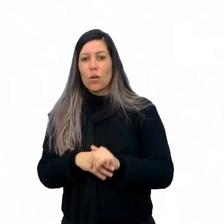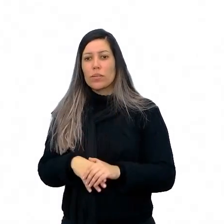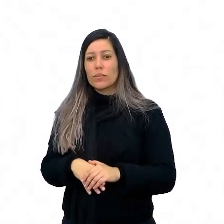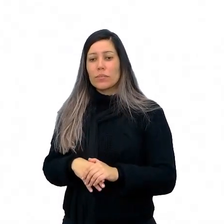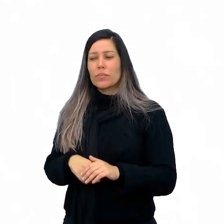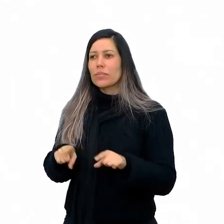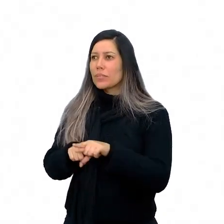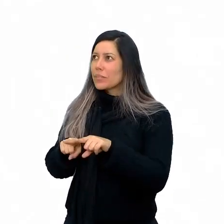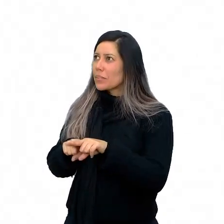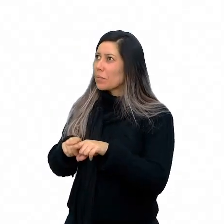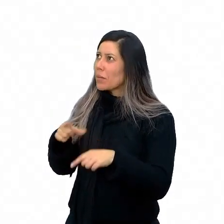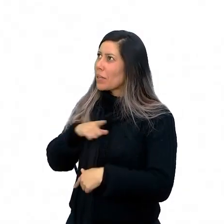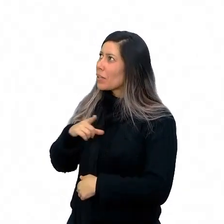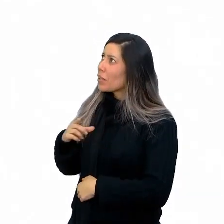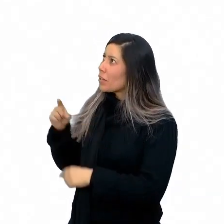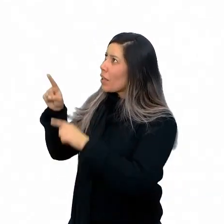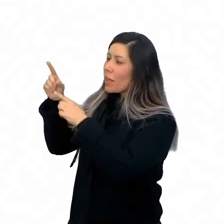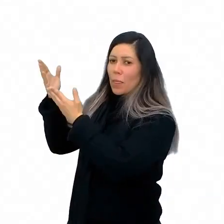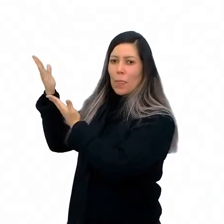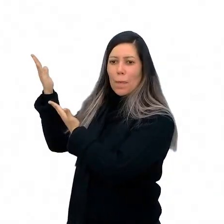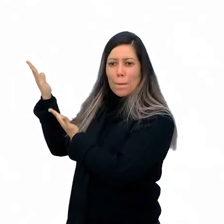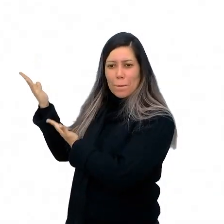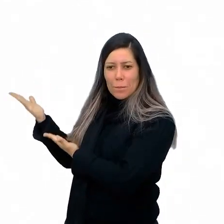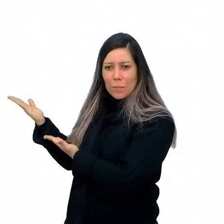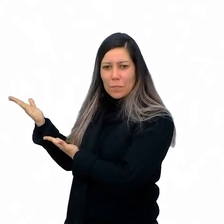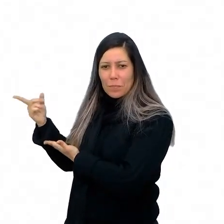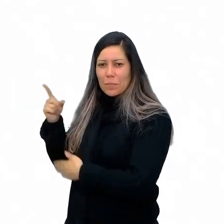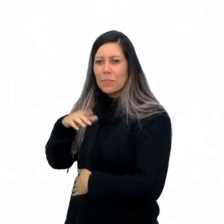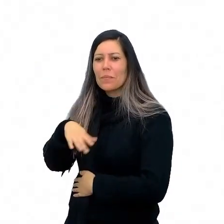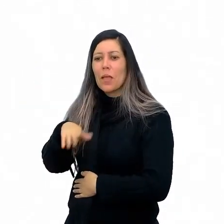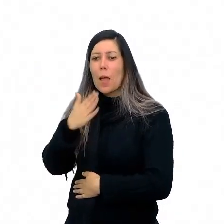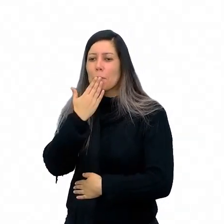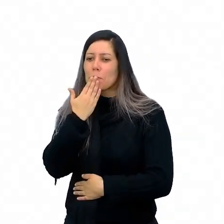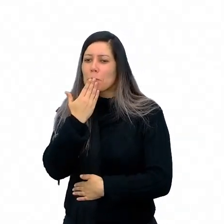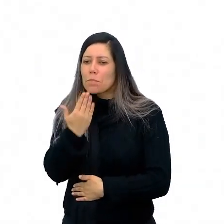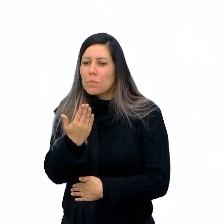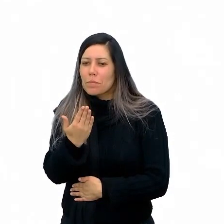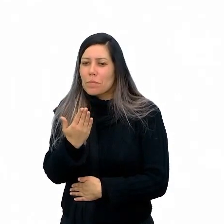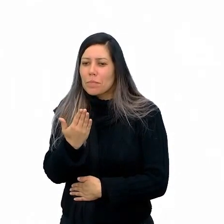nosso link, né, onde a gente sempre pede com